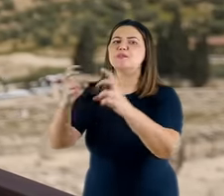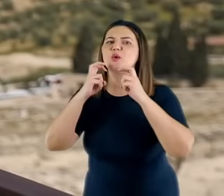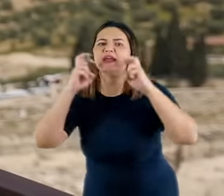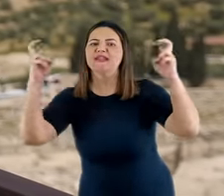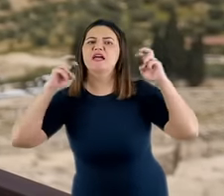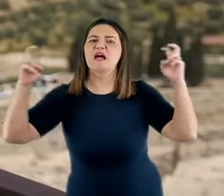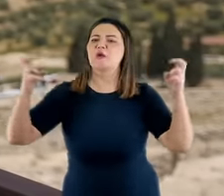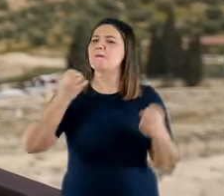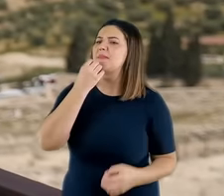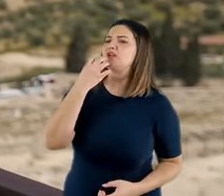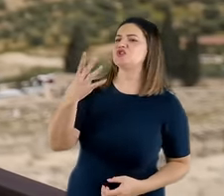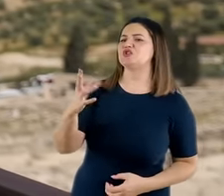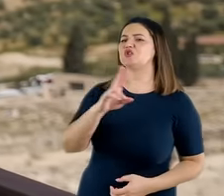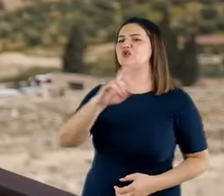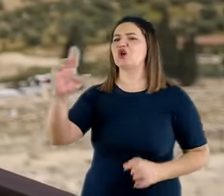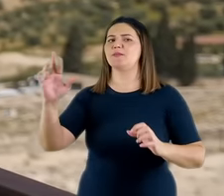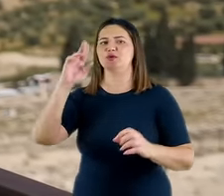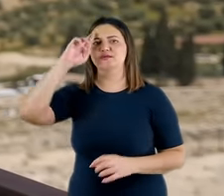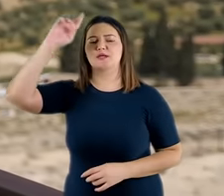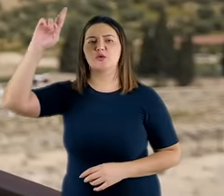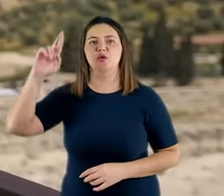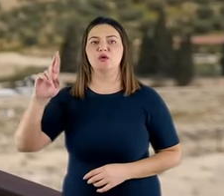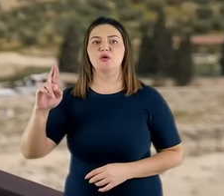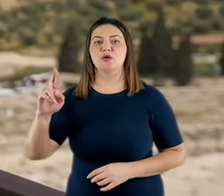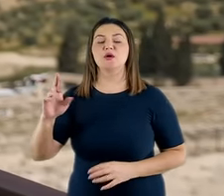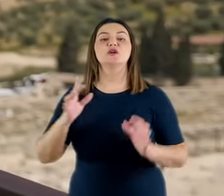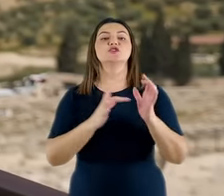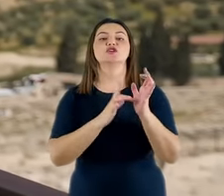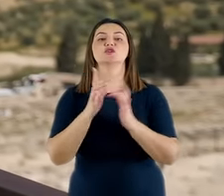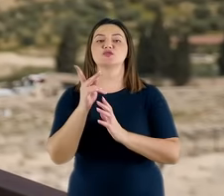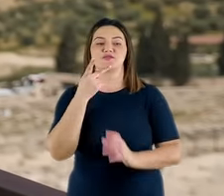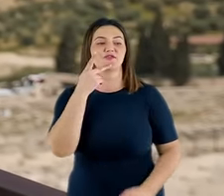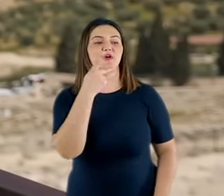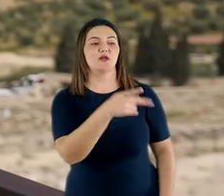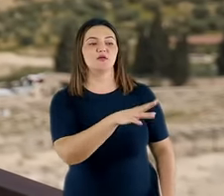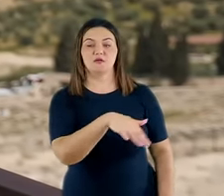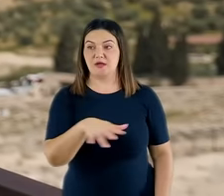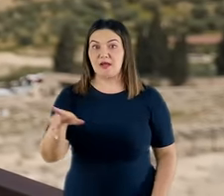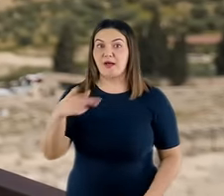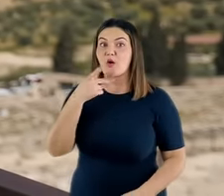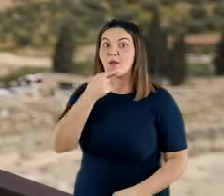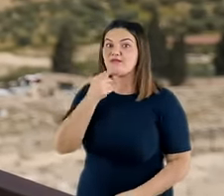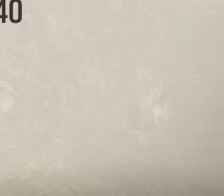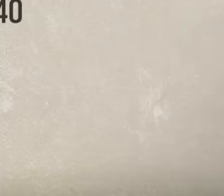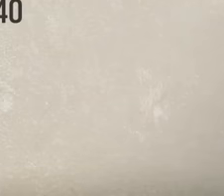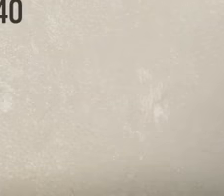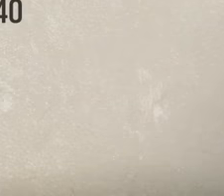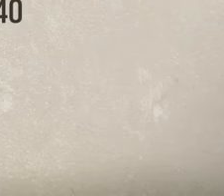eles estavam fazendo barulho. Jesus então afirmou, como está em Lucas capítulo 19.